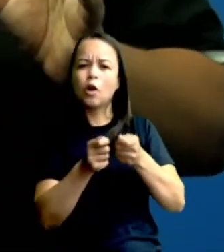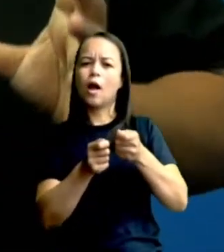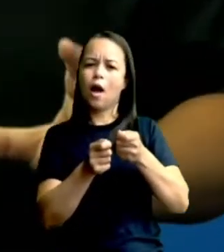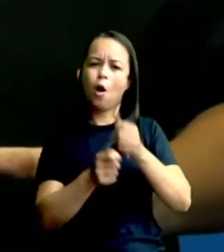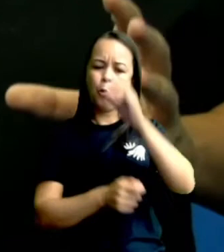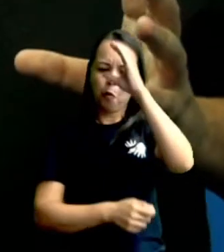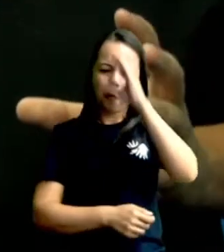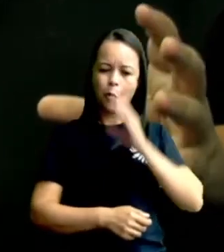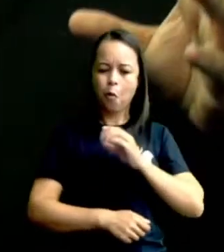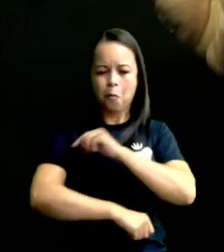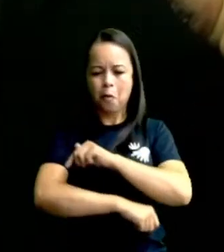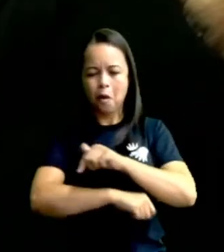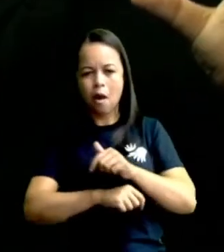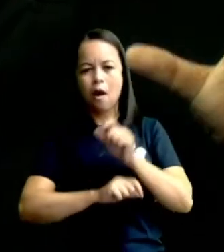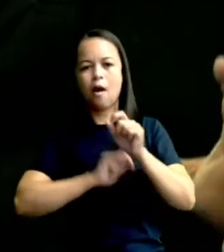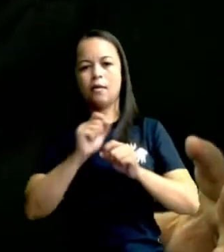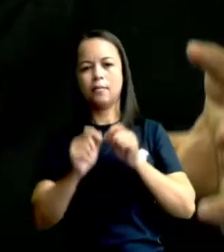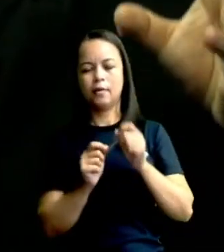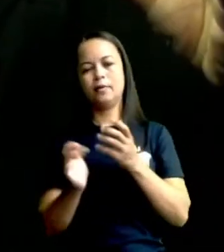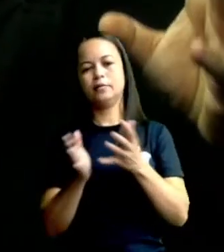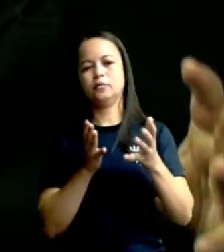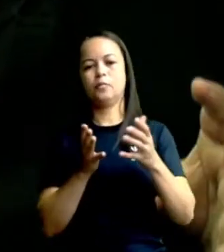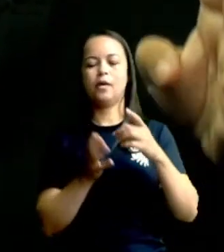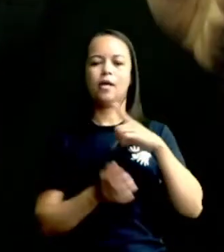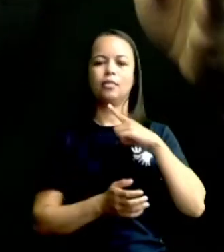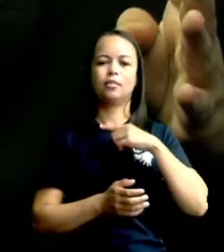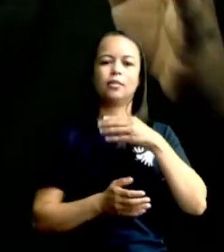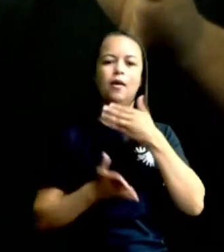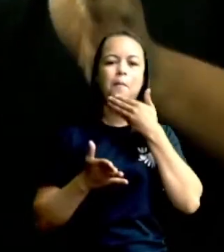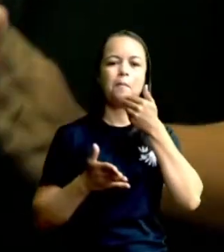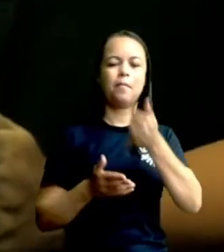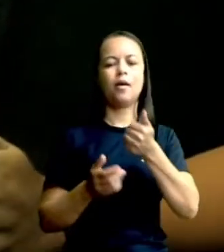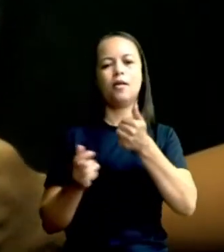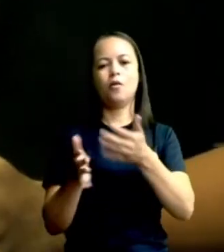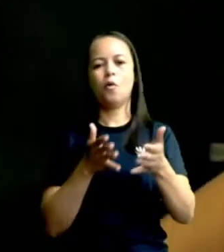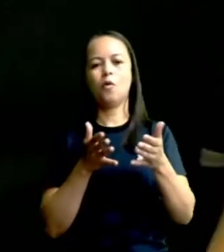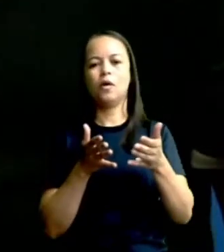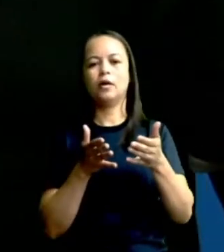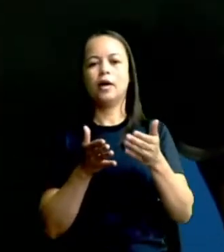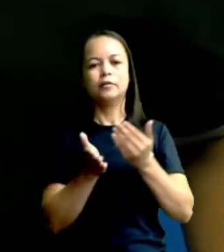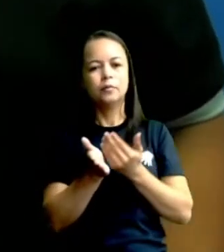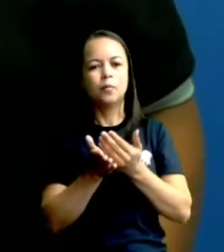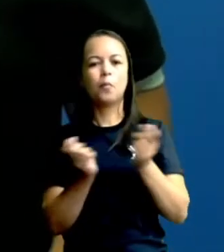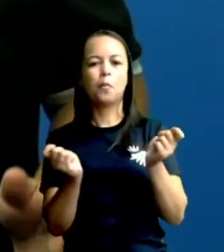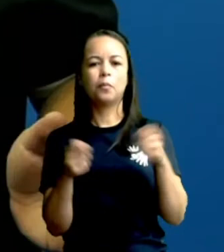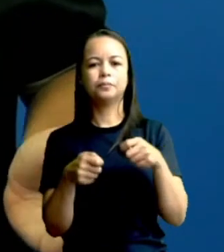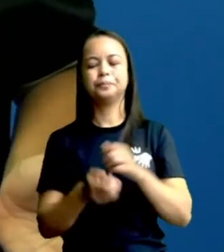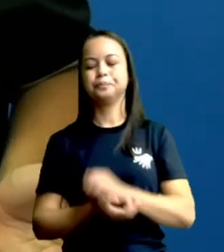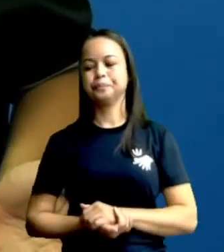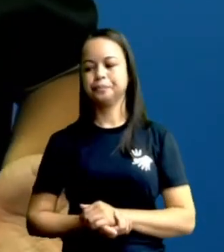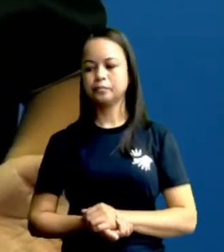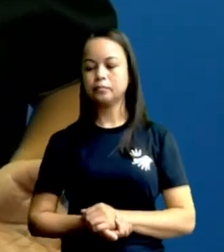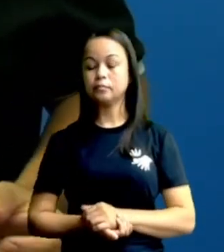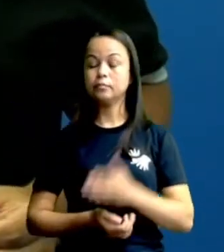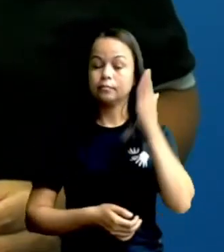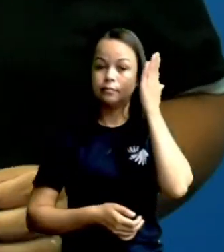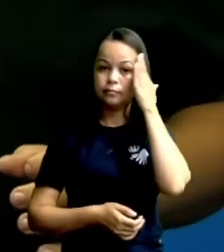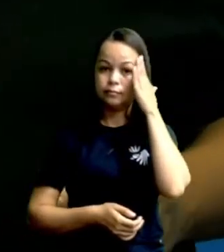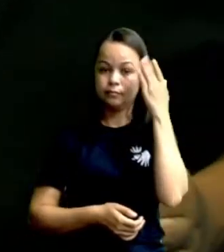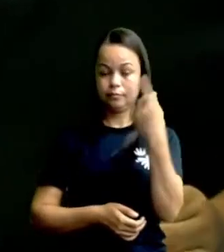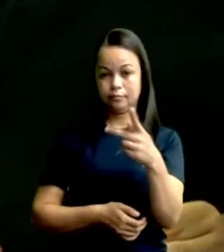comportamento para você obter o melhor resultado possível, tá bom, gente? Entendida essa